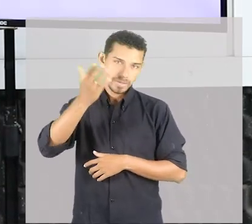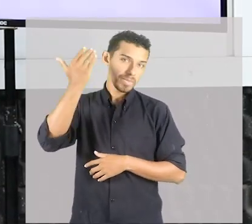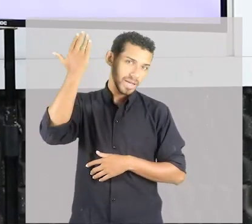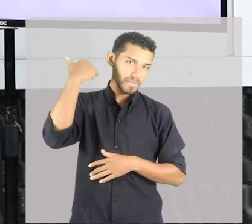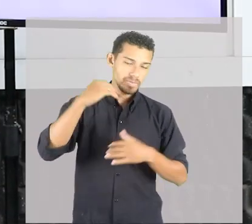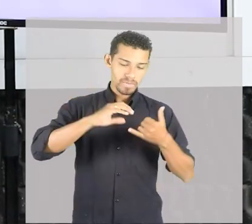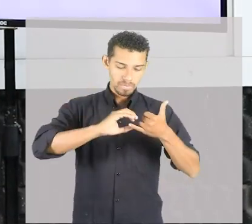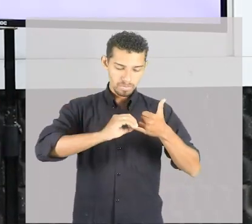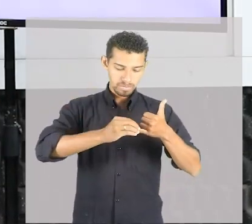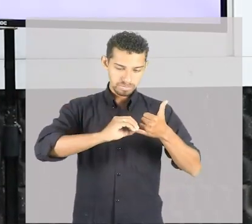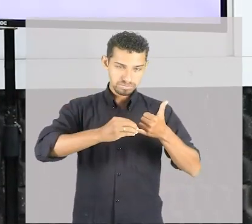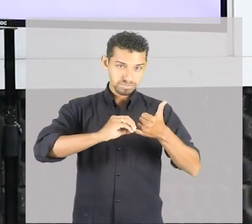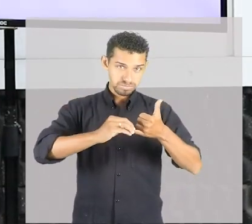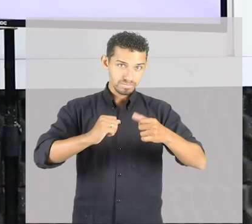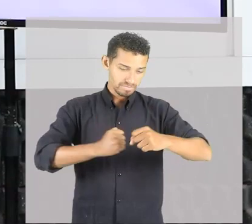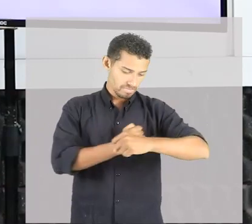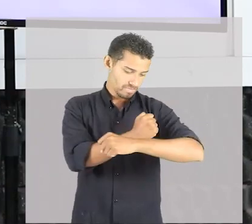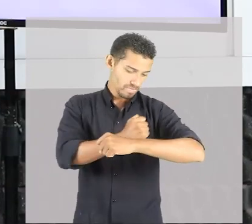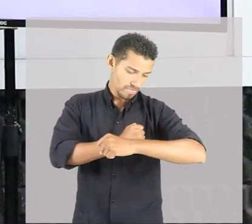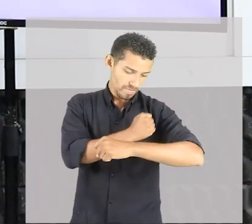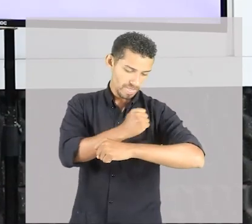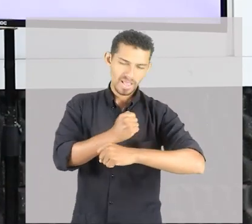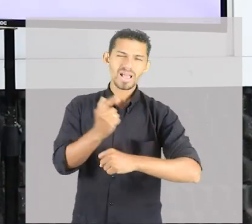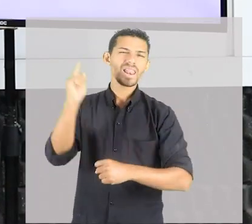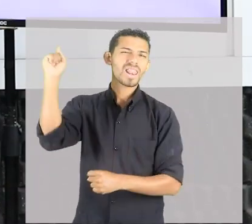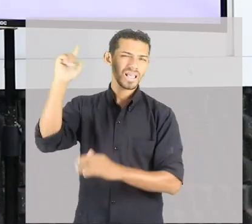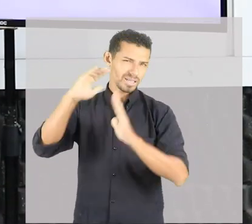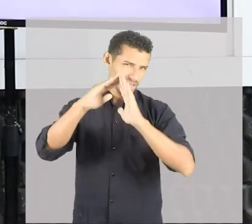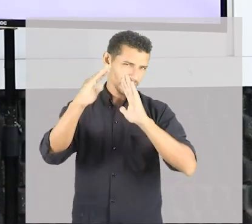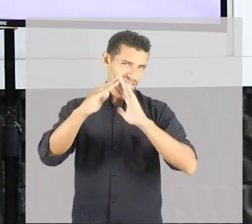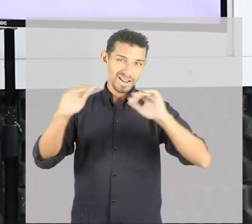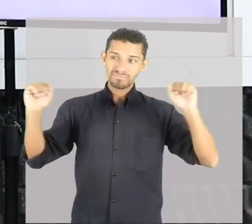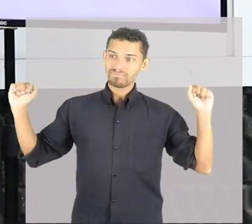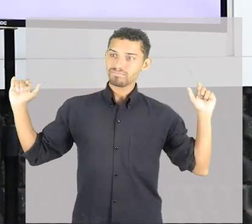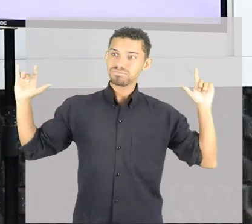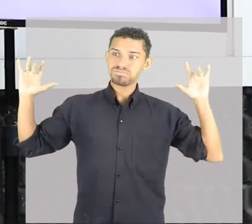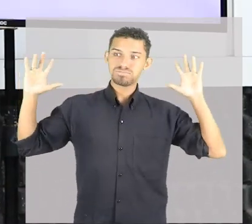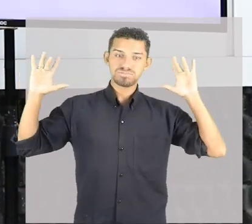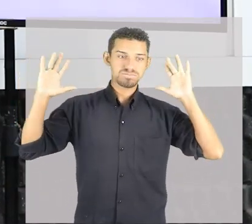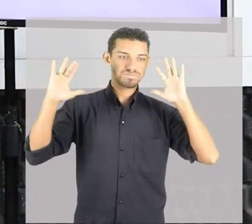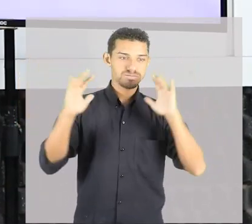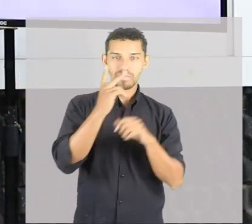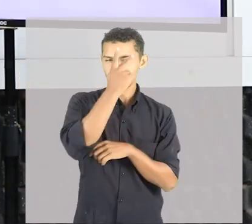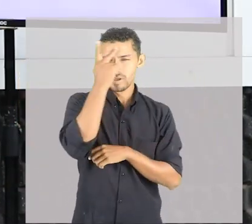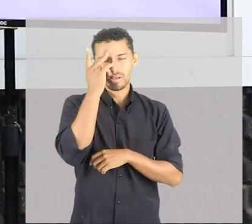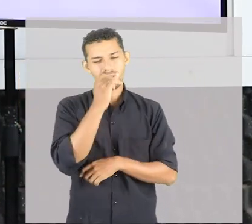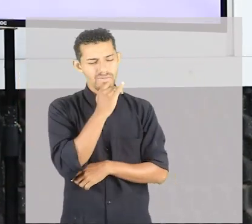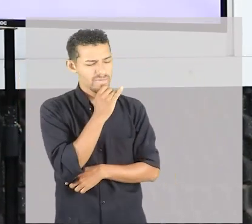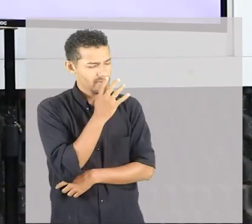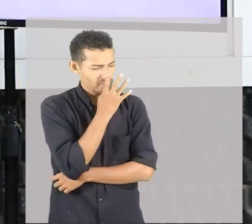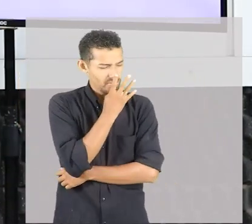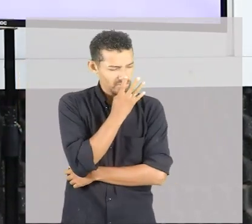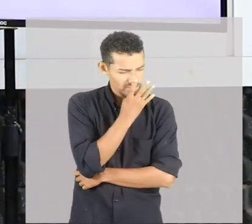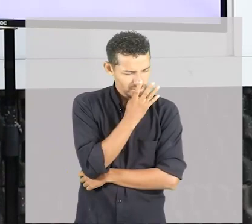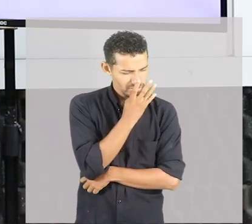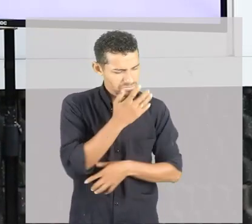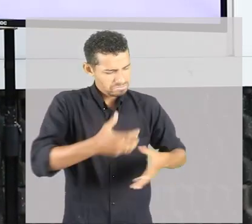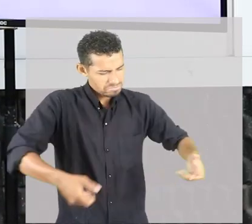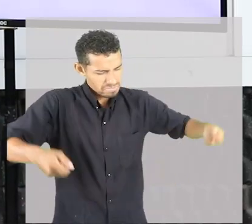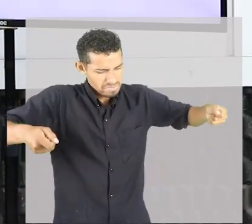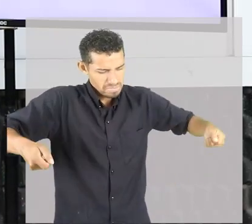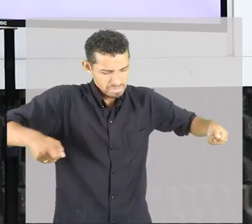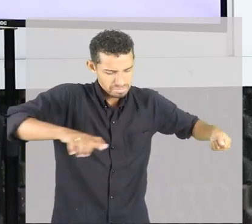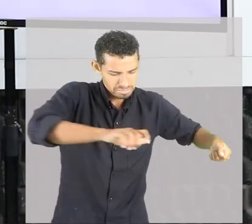feijoada lá em casa era muita gente então ela ela eu eu olhava ela já colocando naquelas panelas bem